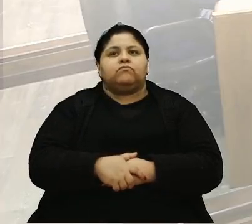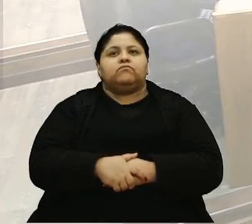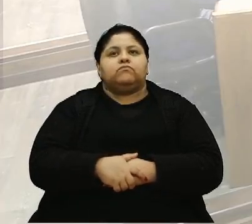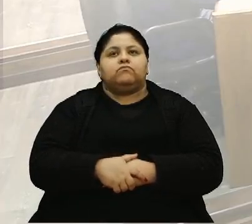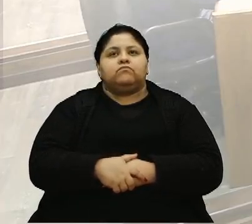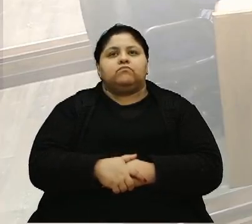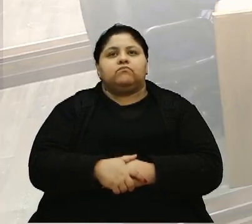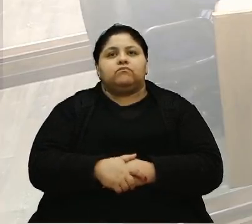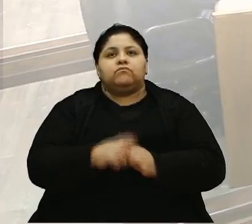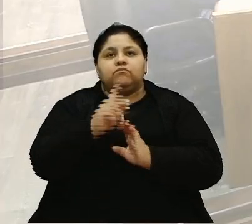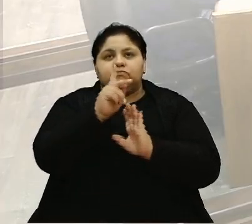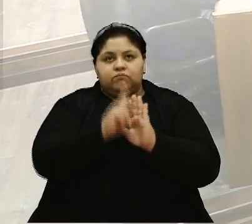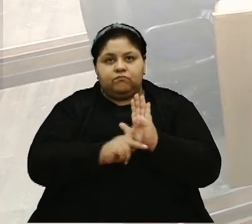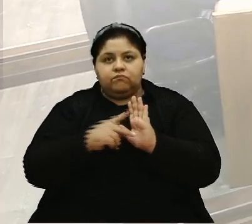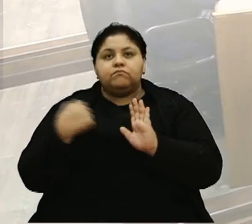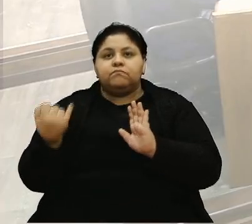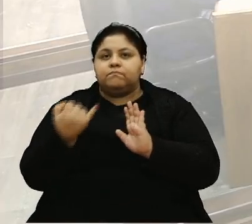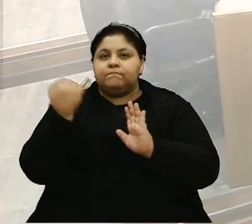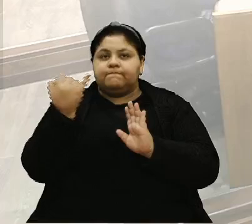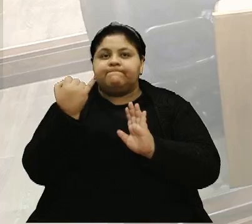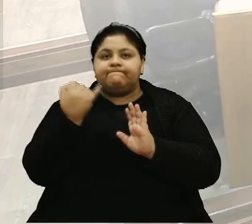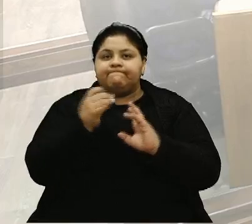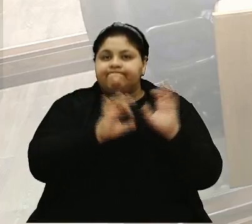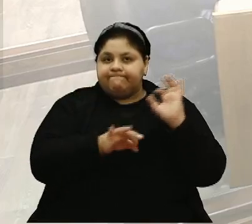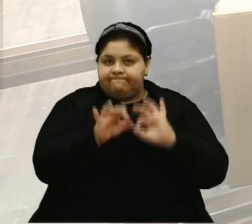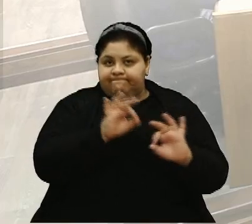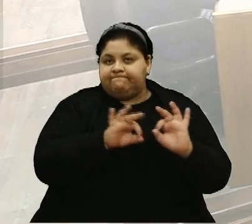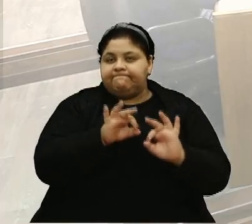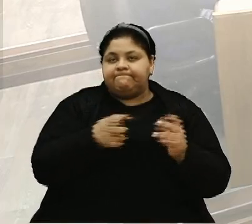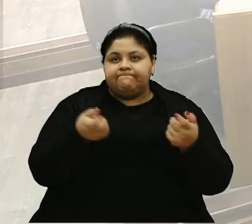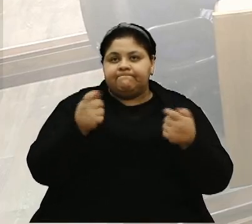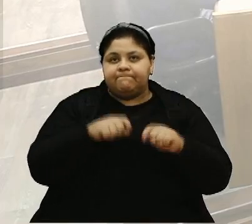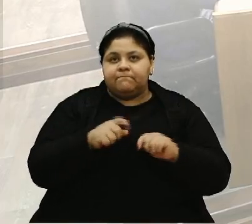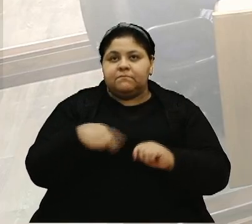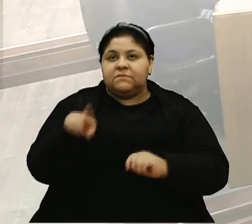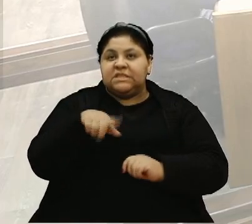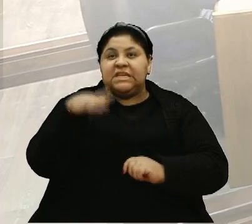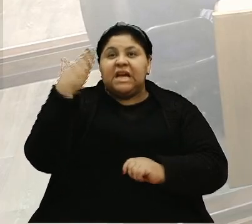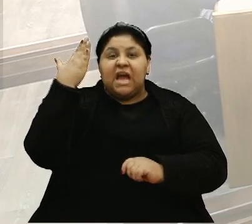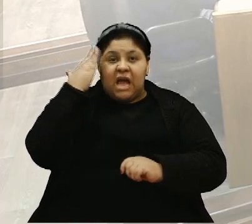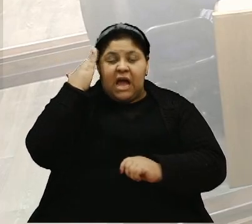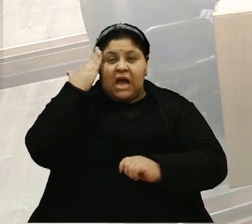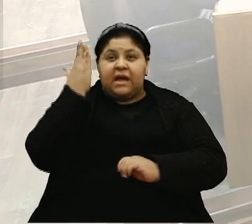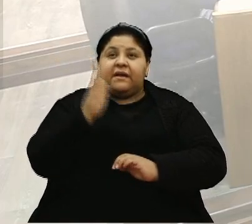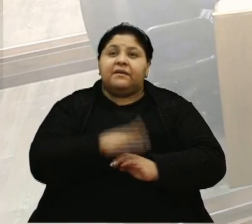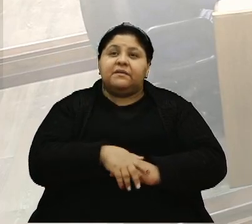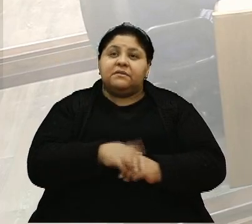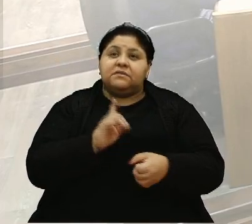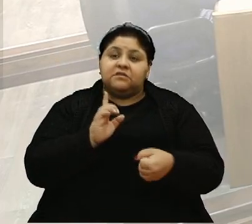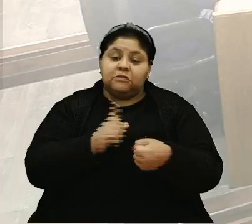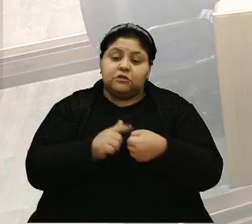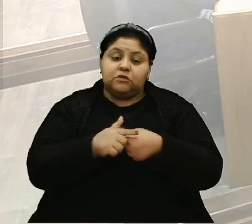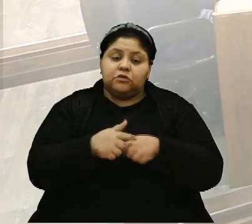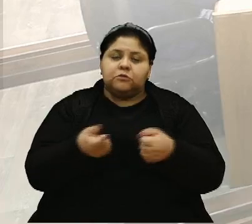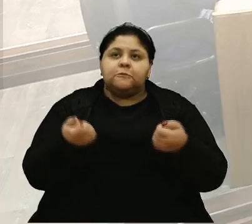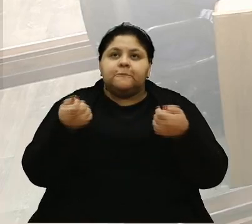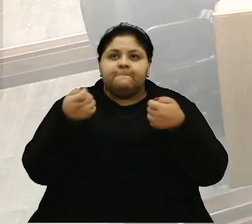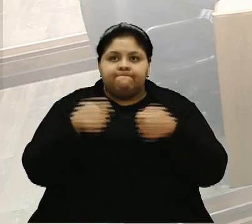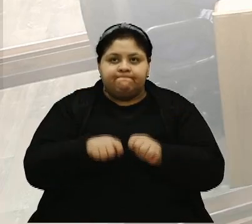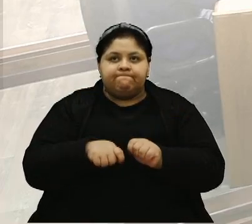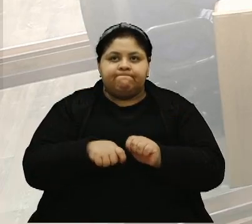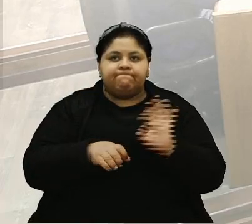Bom, é um projeto importante, uma adequação necessária, né? E a gente sabe o quanto a cidade precisa, né, ser